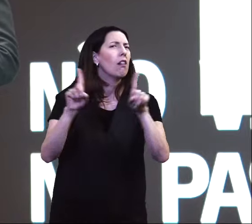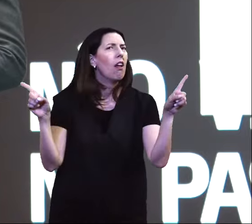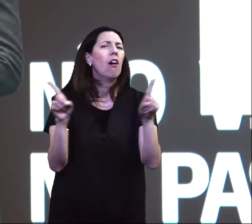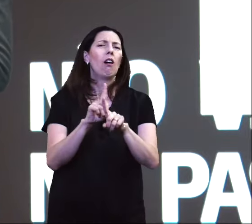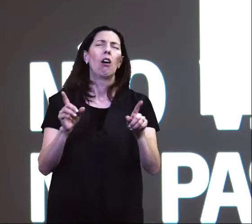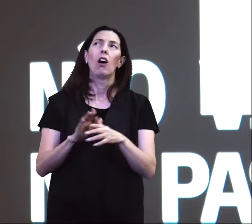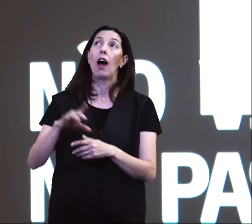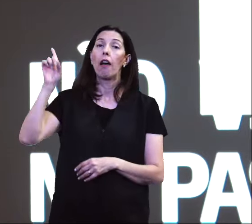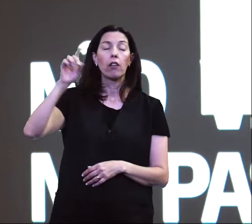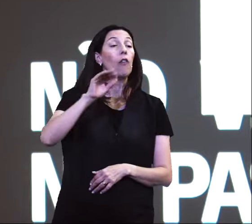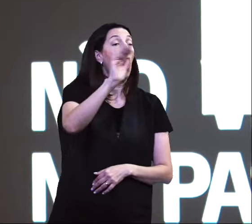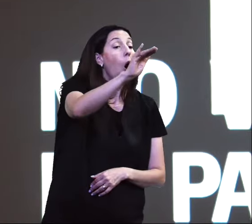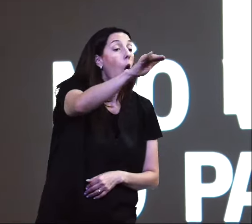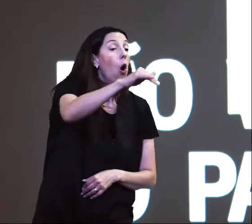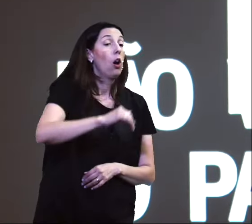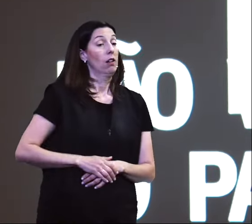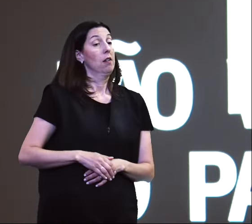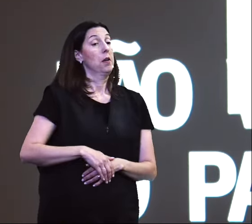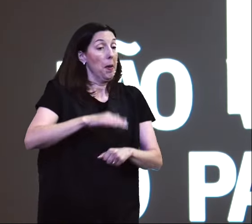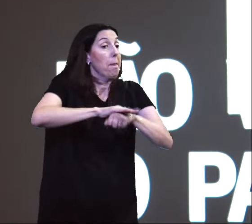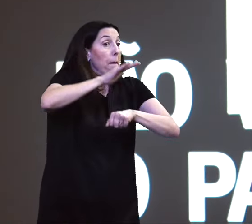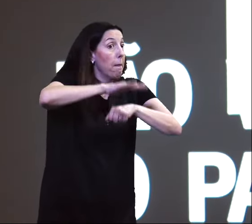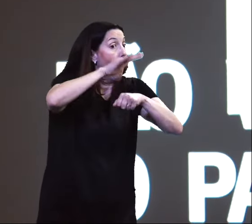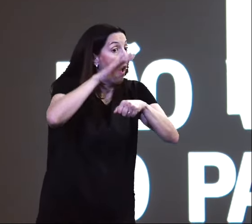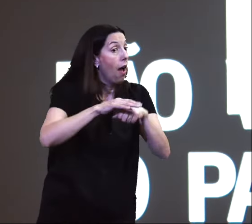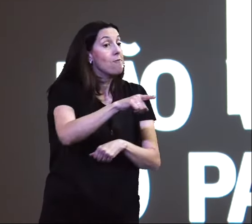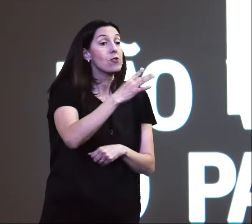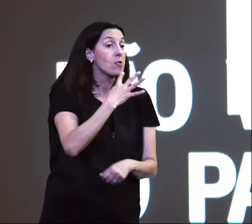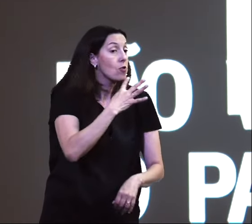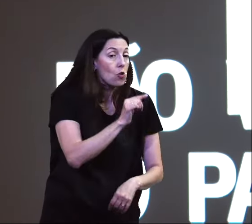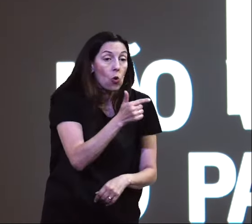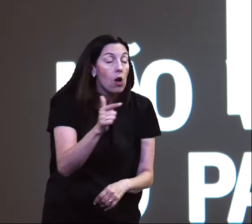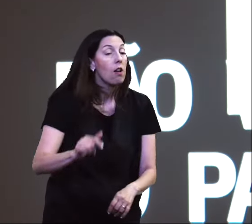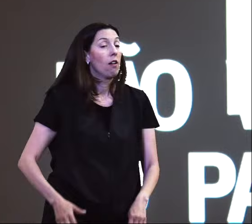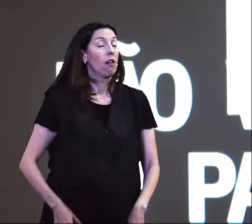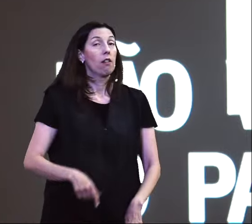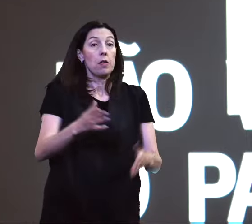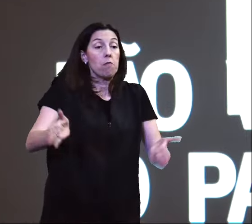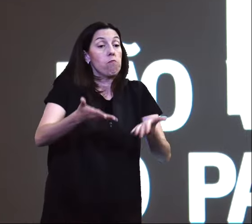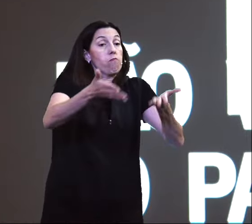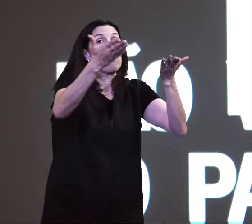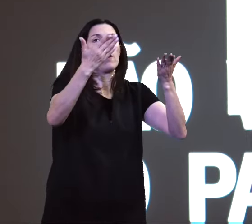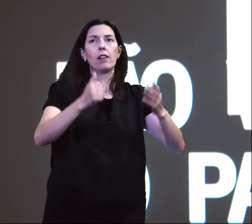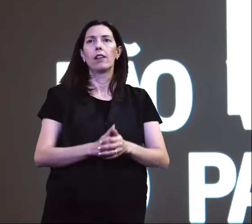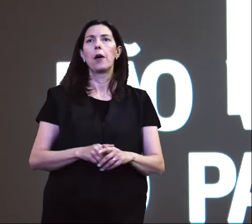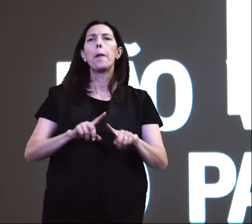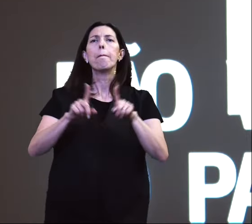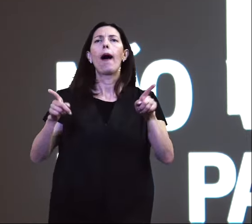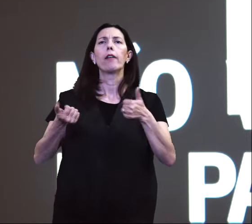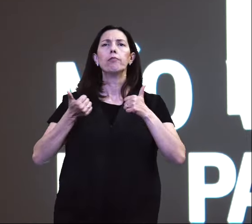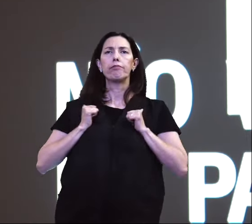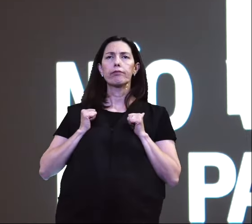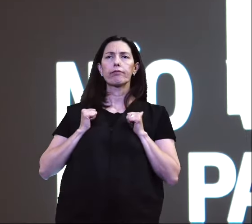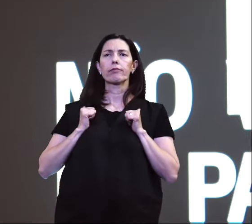Aí Deus está falando, ei, tem mais que você não conhece. Mas aí você não vive.